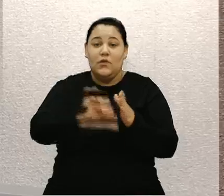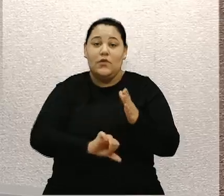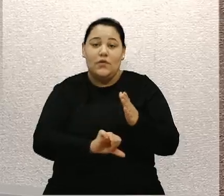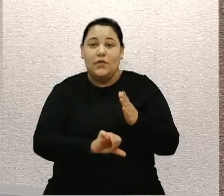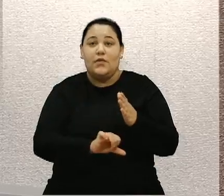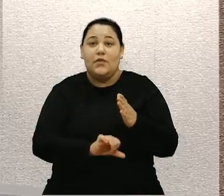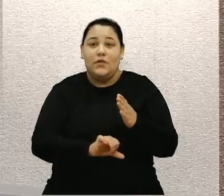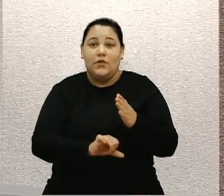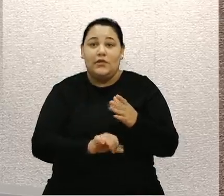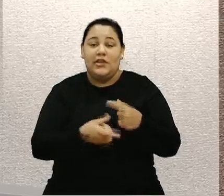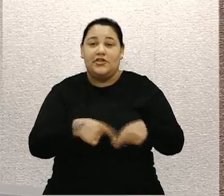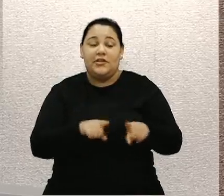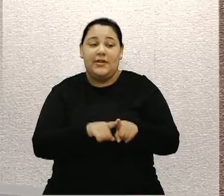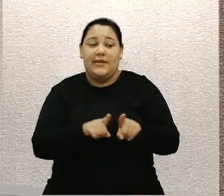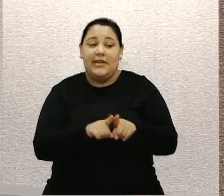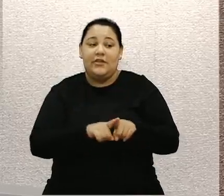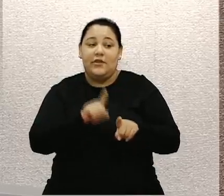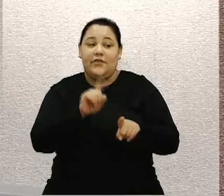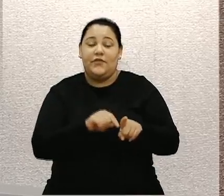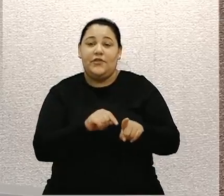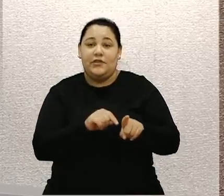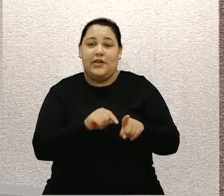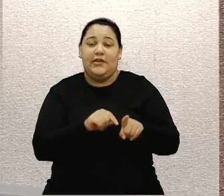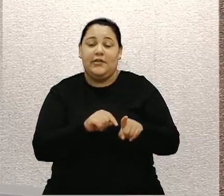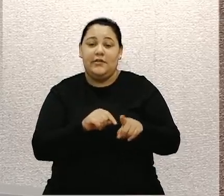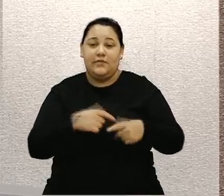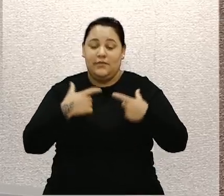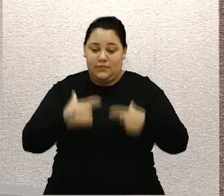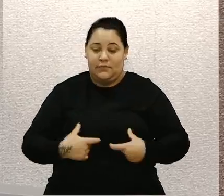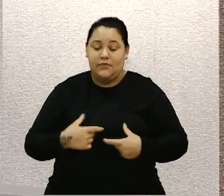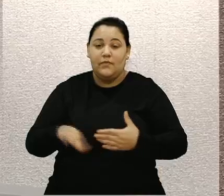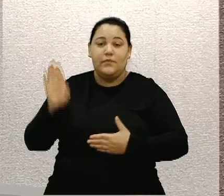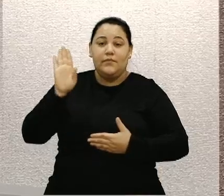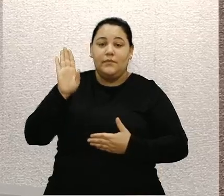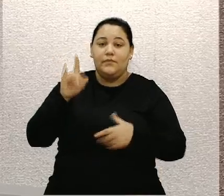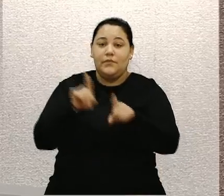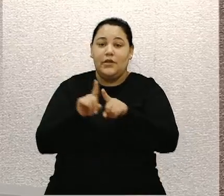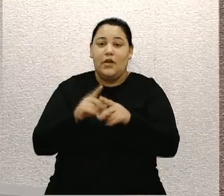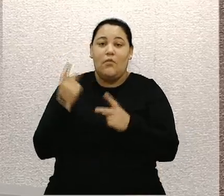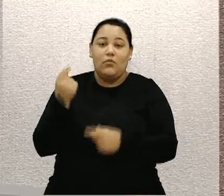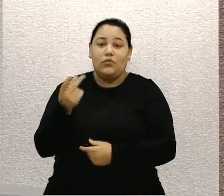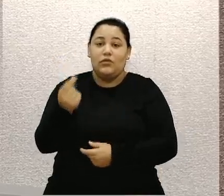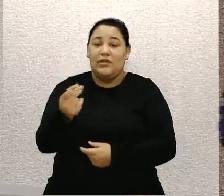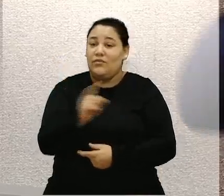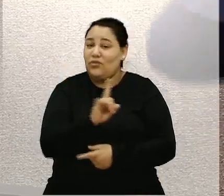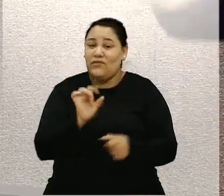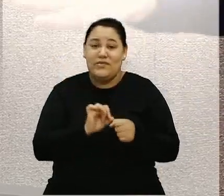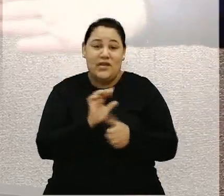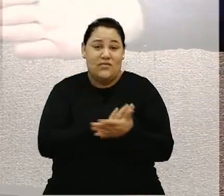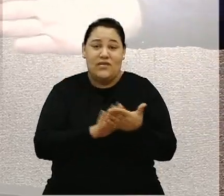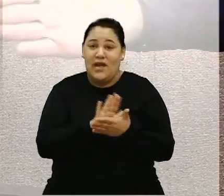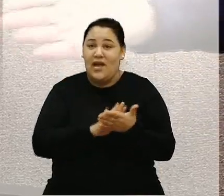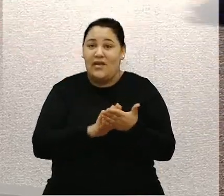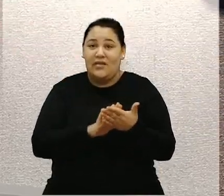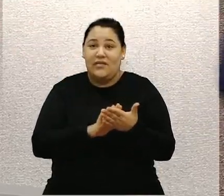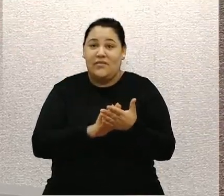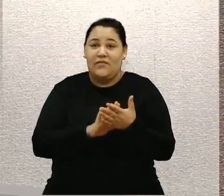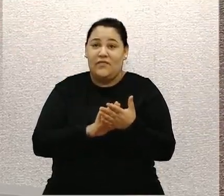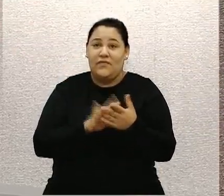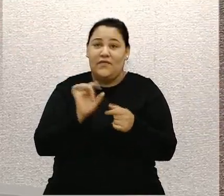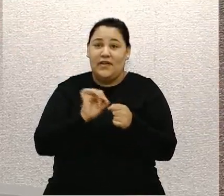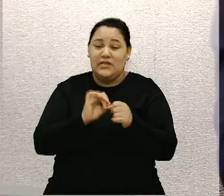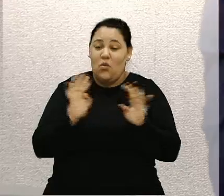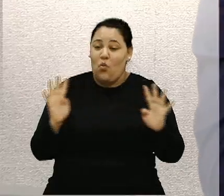tem que o pessoal do Colete Verde lá resolveu o que prometeram há muito tempo e não fizeram, botar o guarda-rail lá